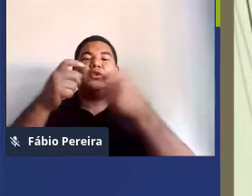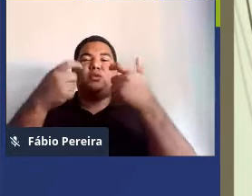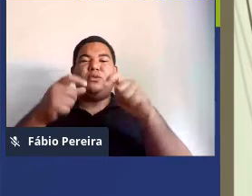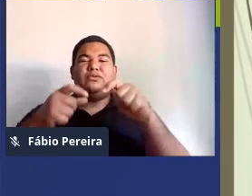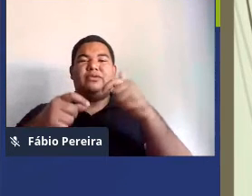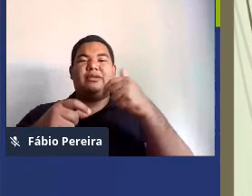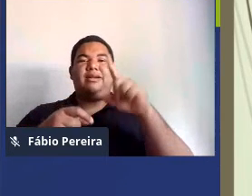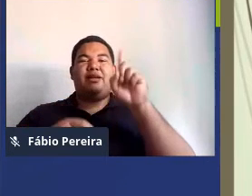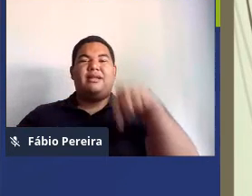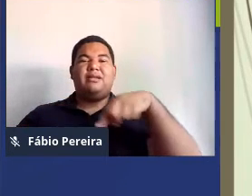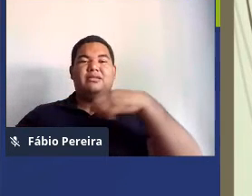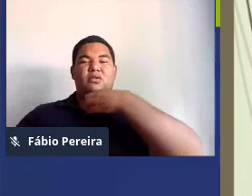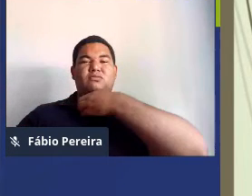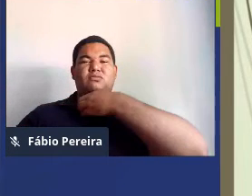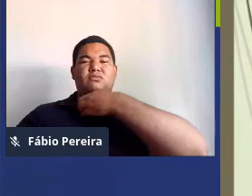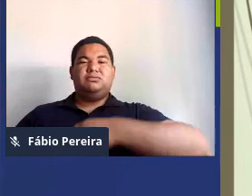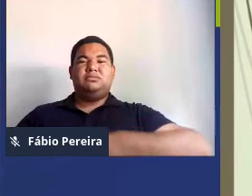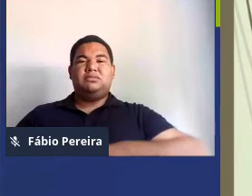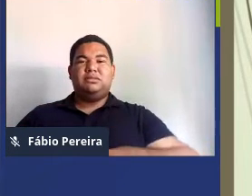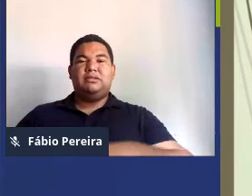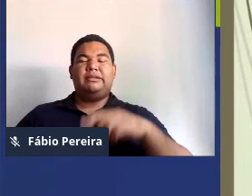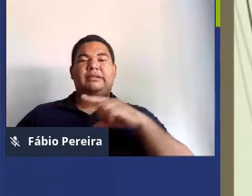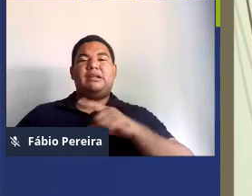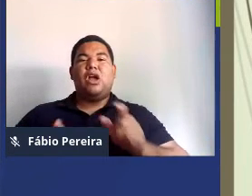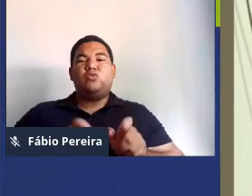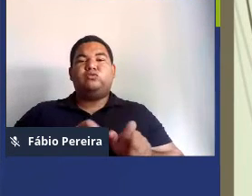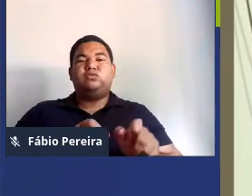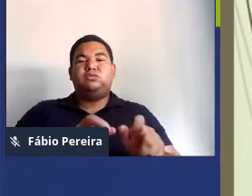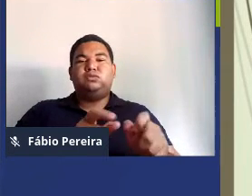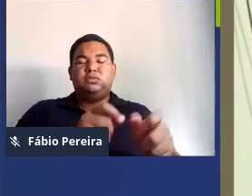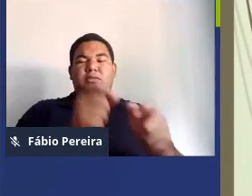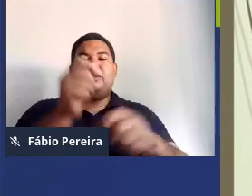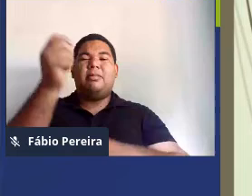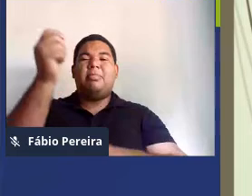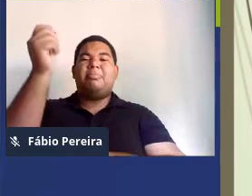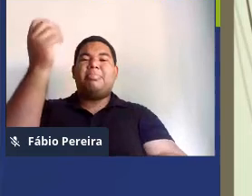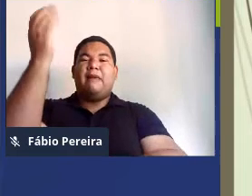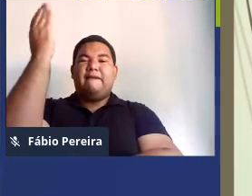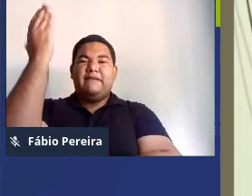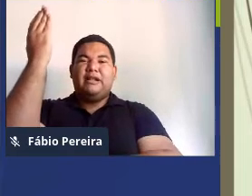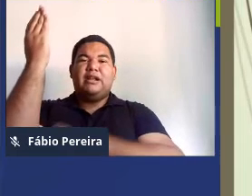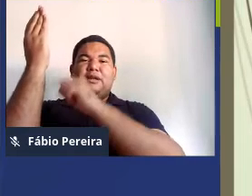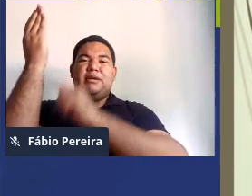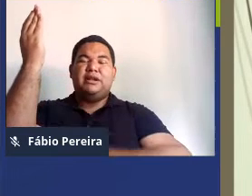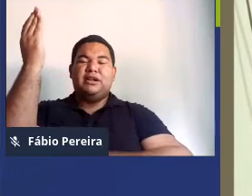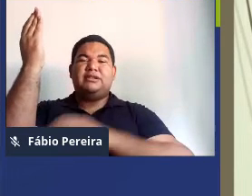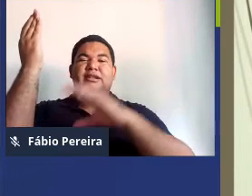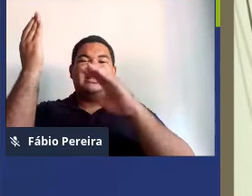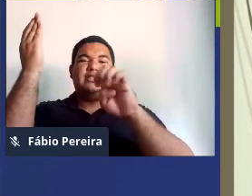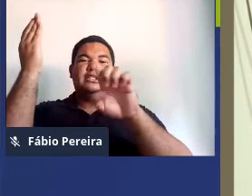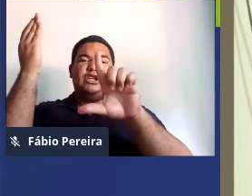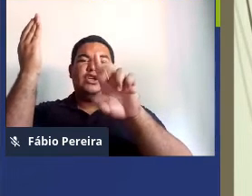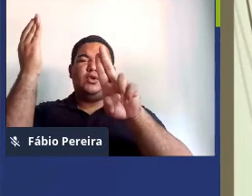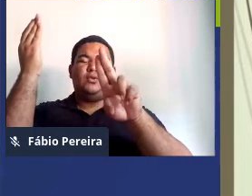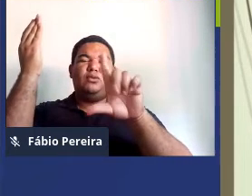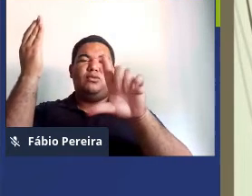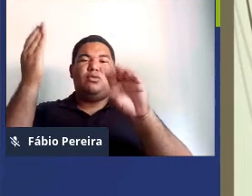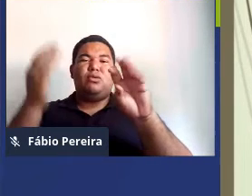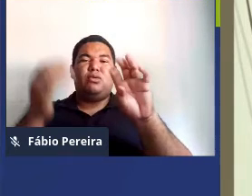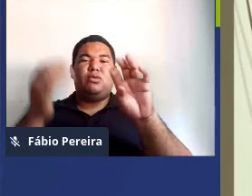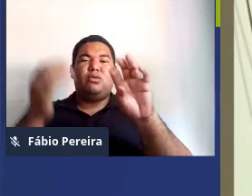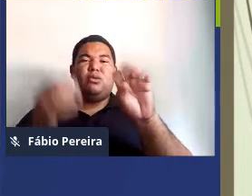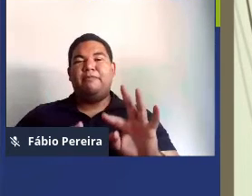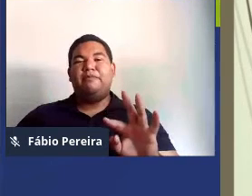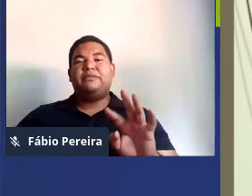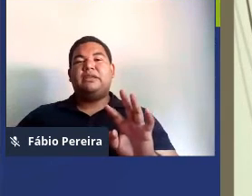estava na corrosão da hemocianina da madeira, que dava acesso à celulose. Então, nem tudo é o que parece.